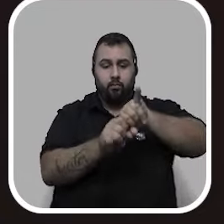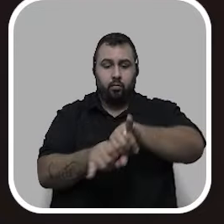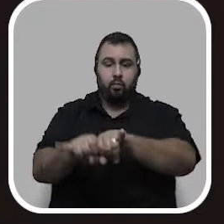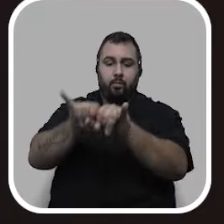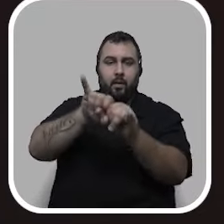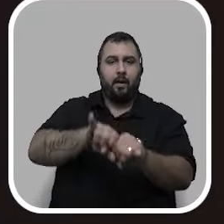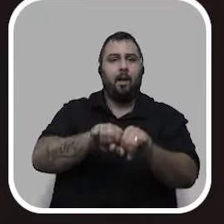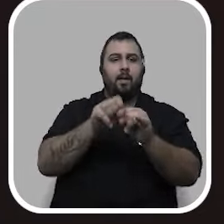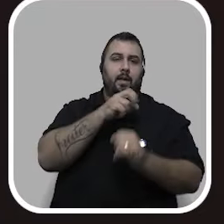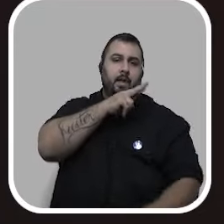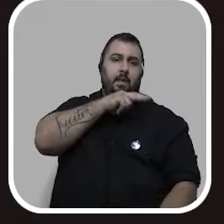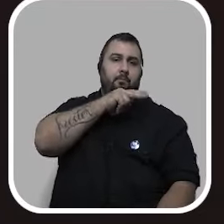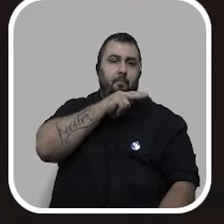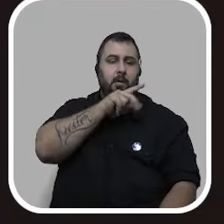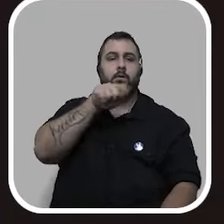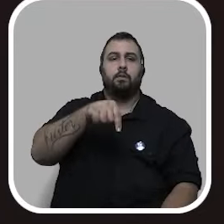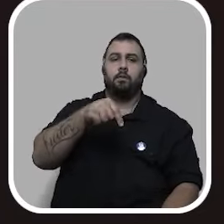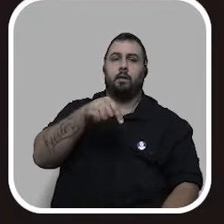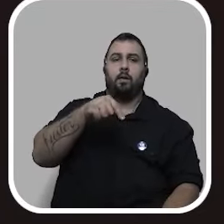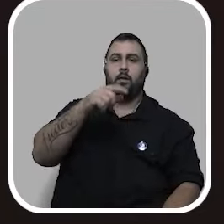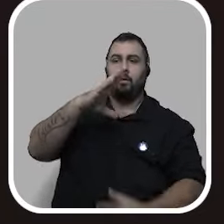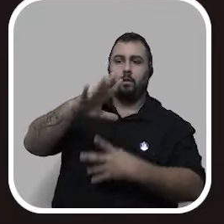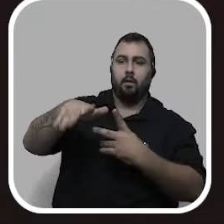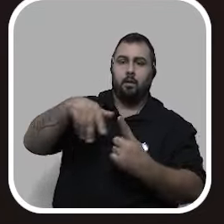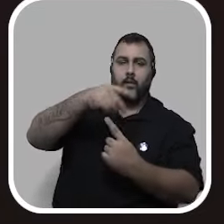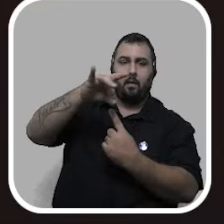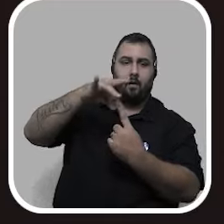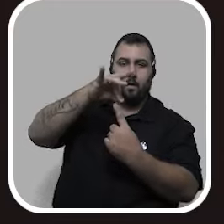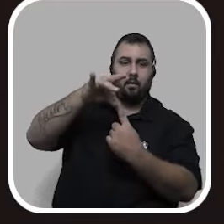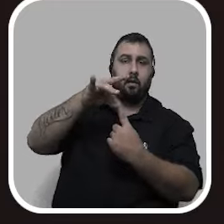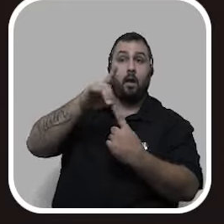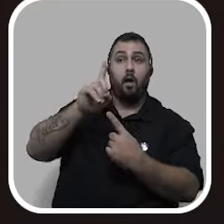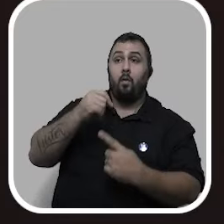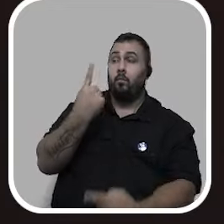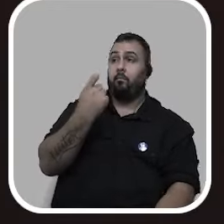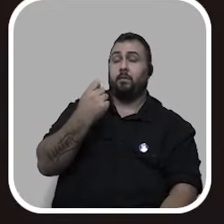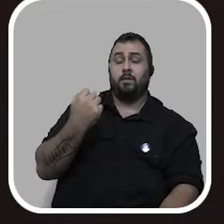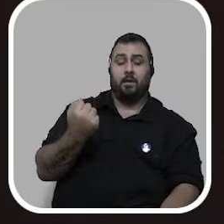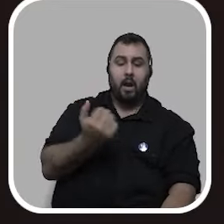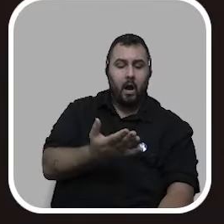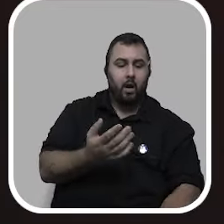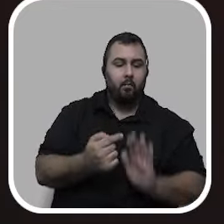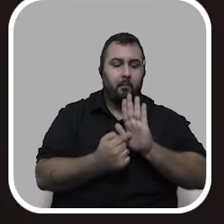eh eu queria trazer uma África que fosse